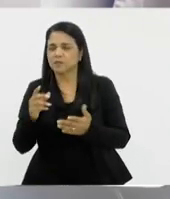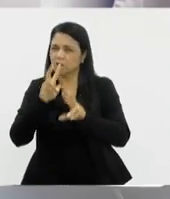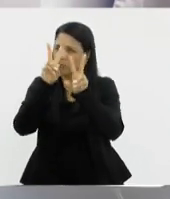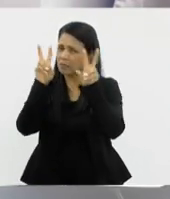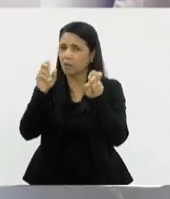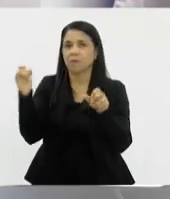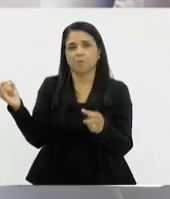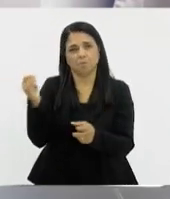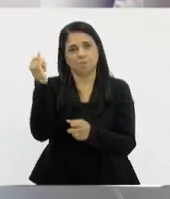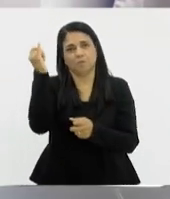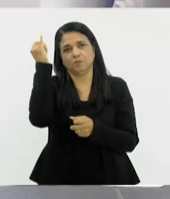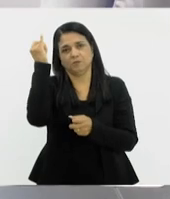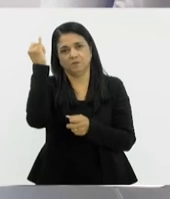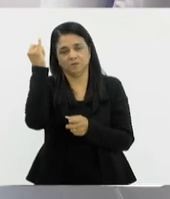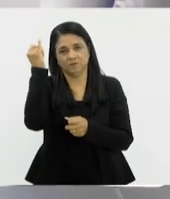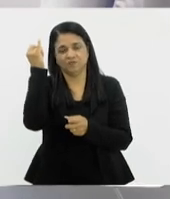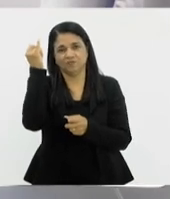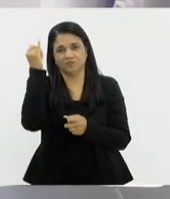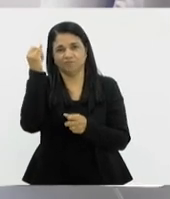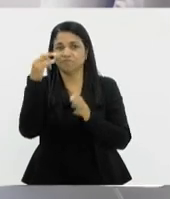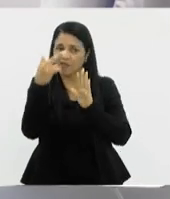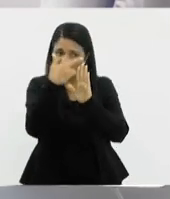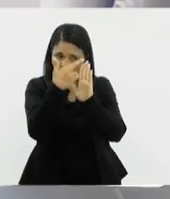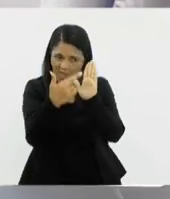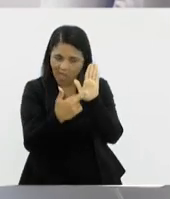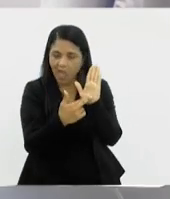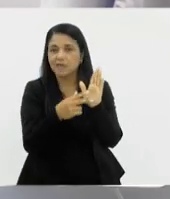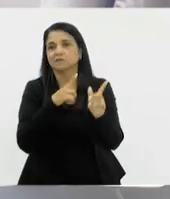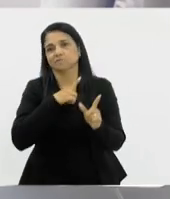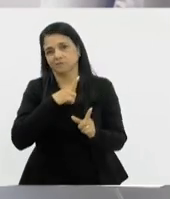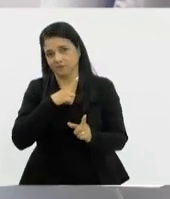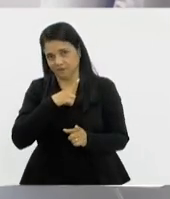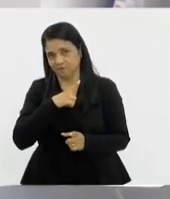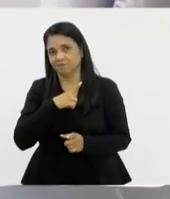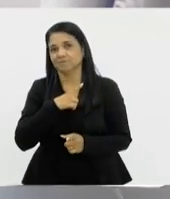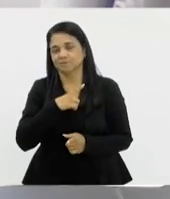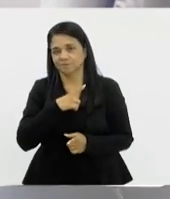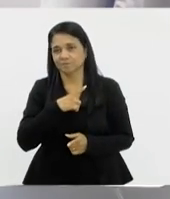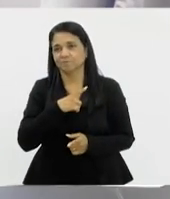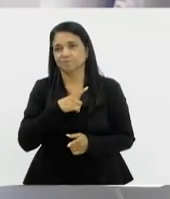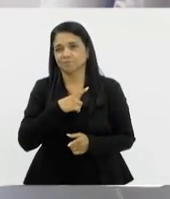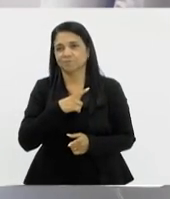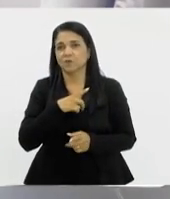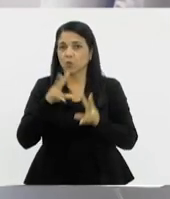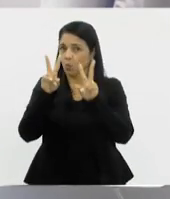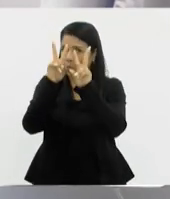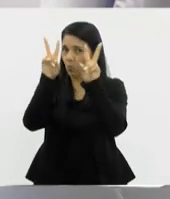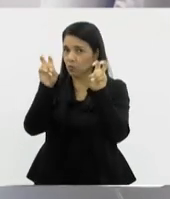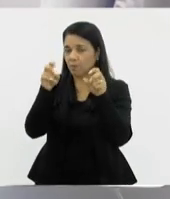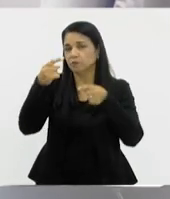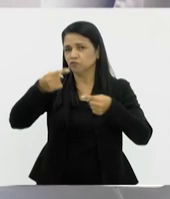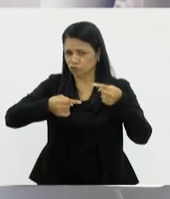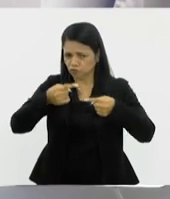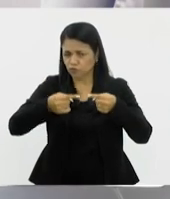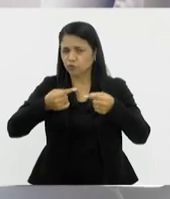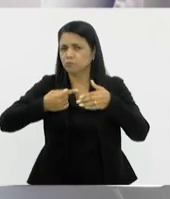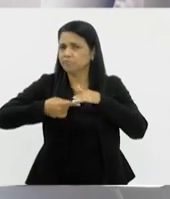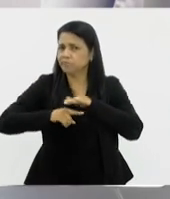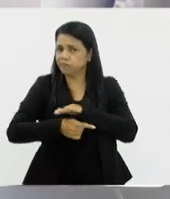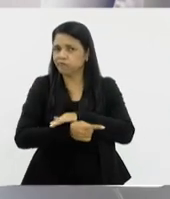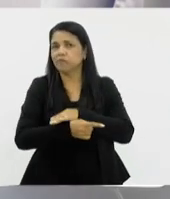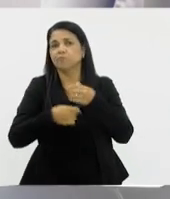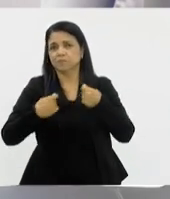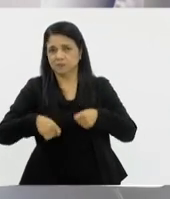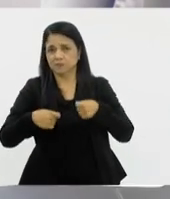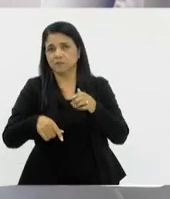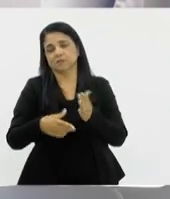gente criar regramento aqui também, que fique aqui o... um tema para a gente discutir mais profundamente.